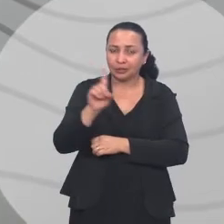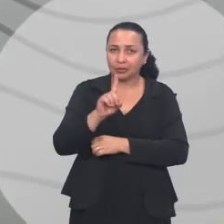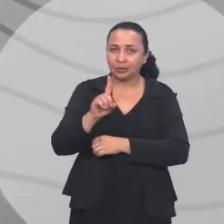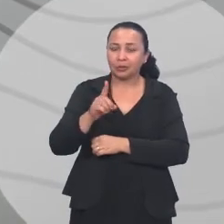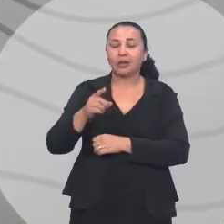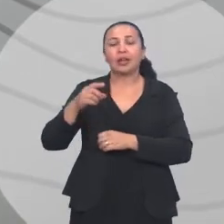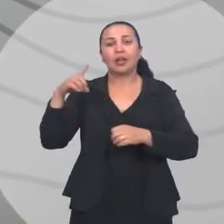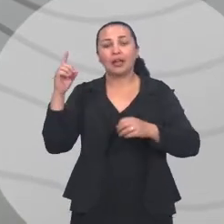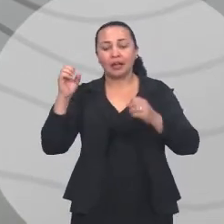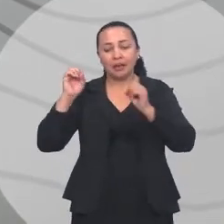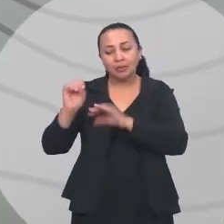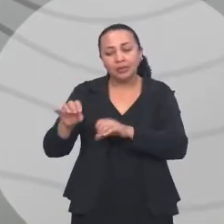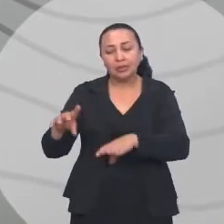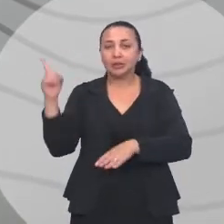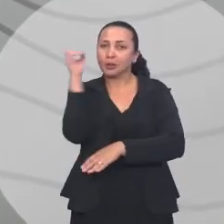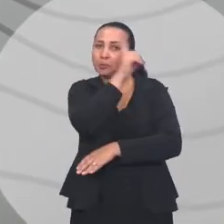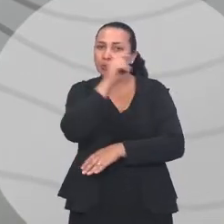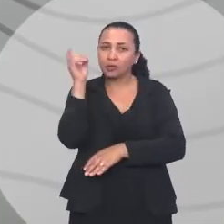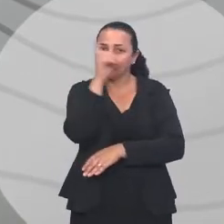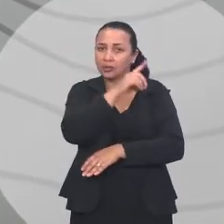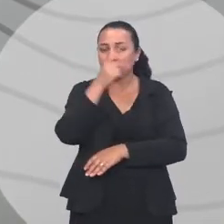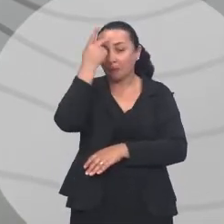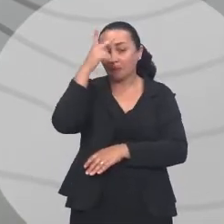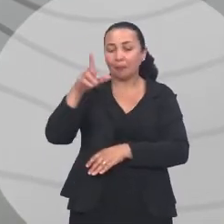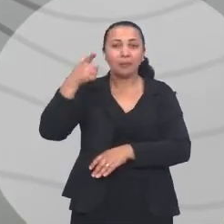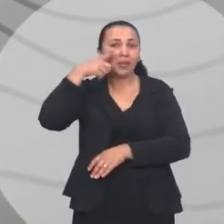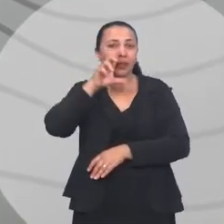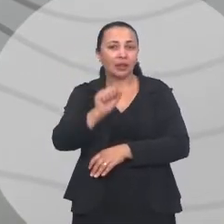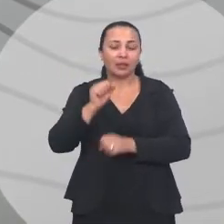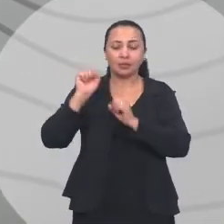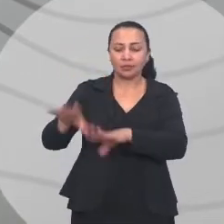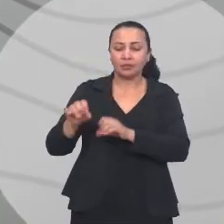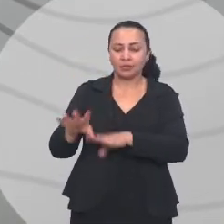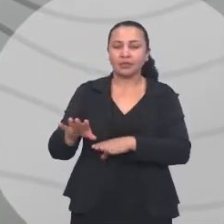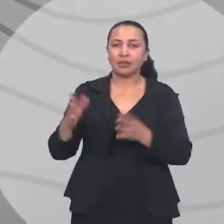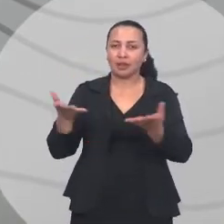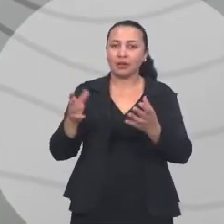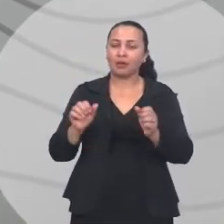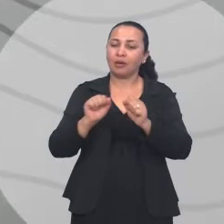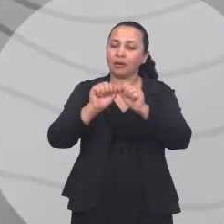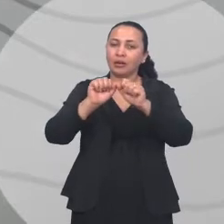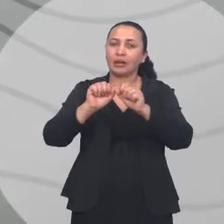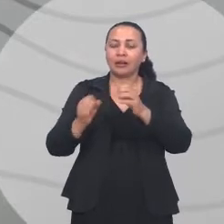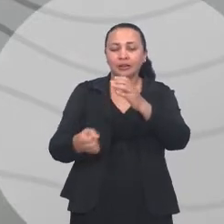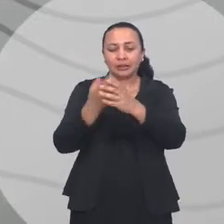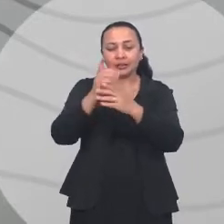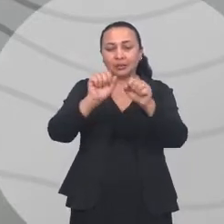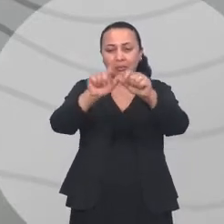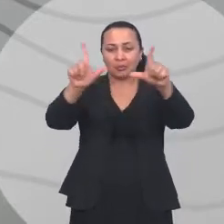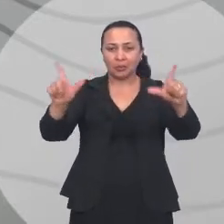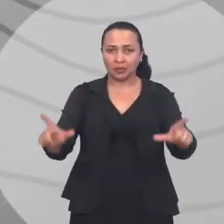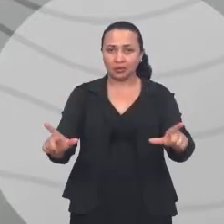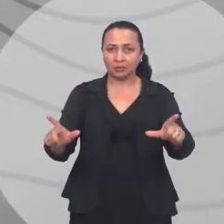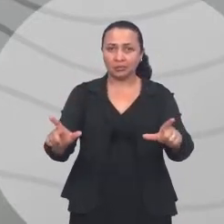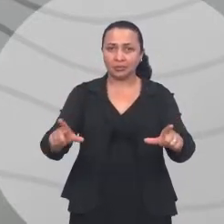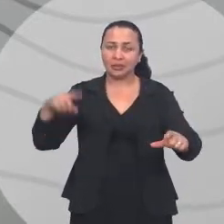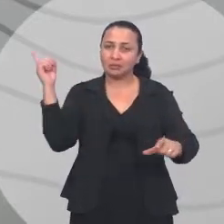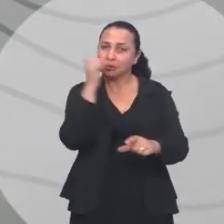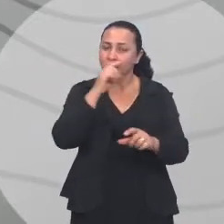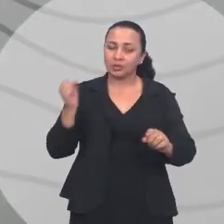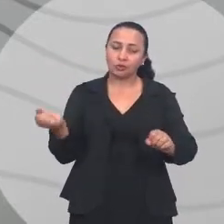garantir a continuidade nossas atividades de ensino então objetivo agora que ele é um programa emergencial de inclusão